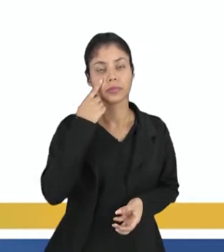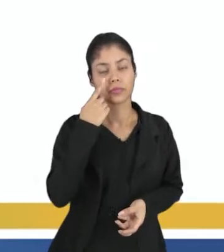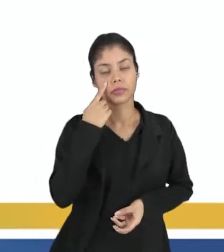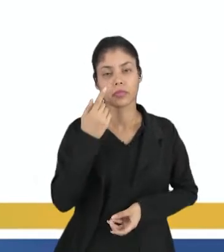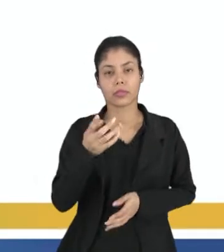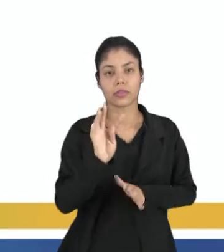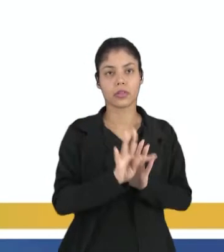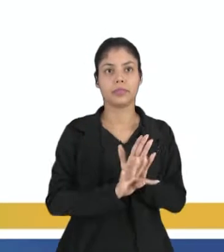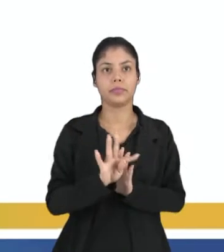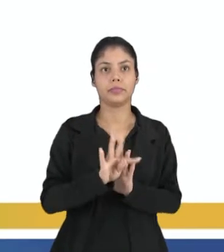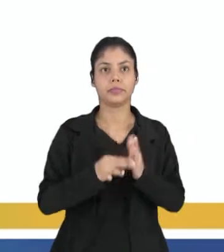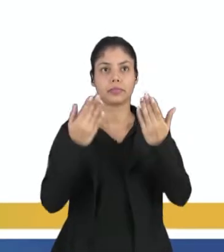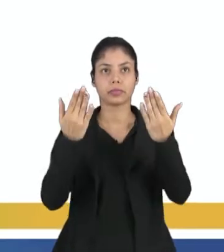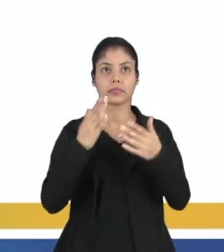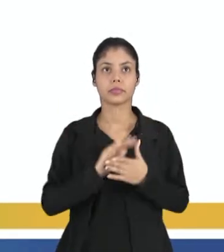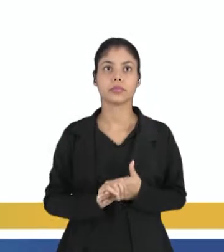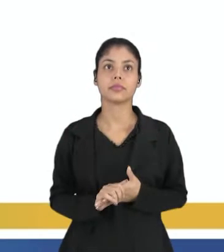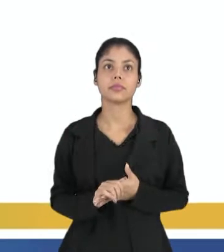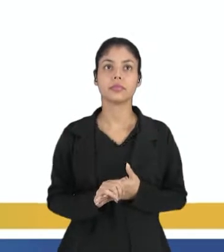Observe o texto a seguir.